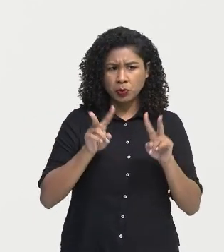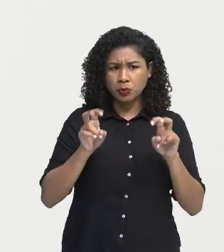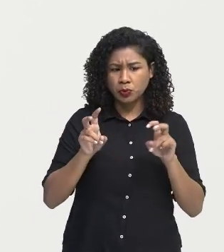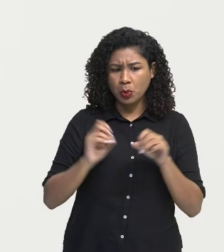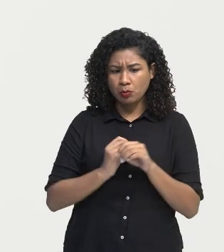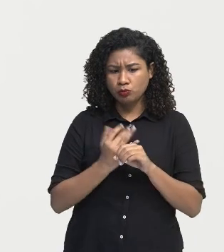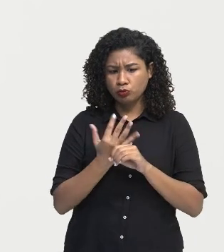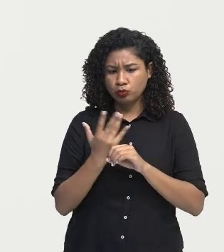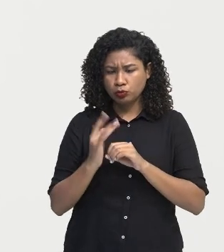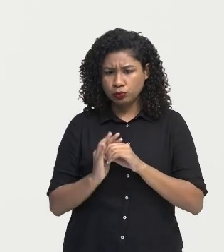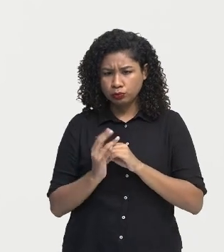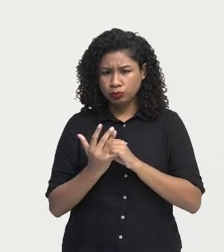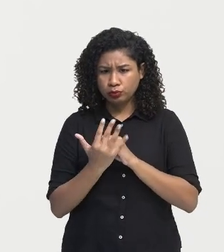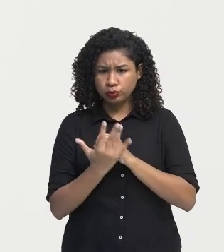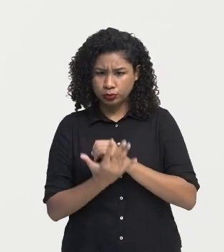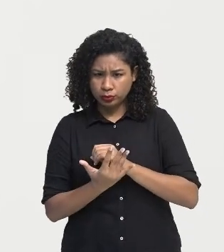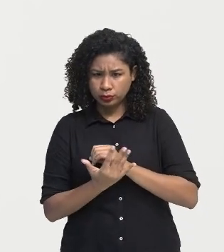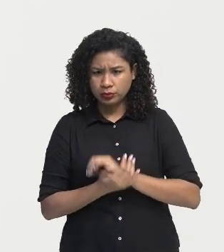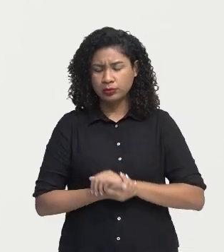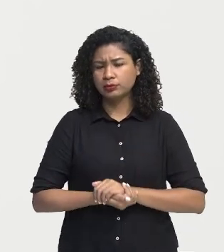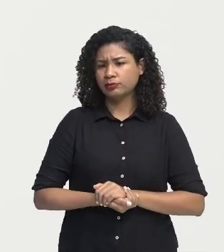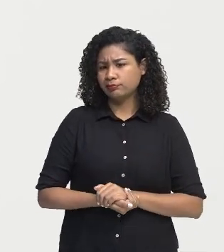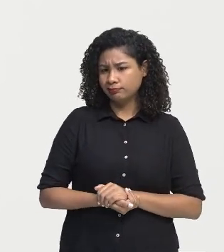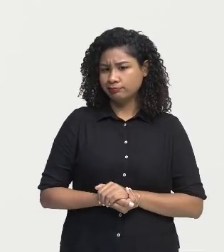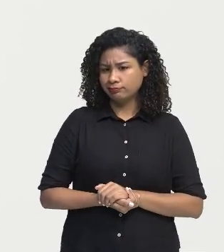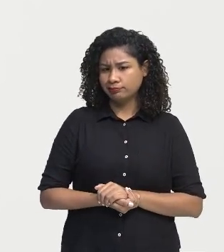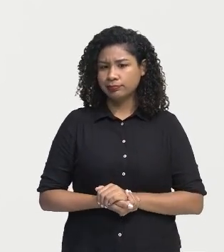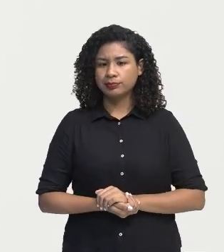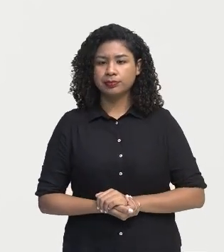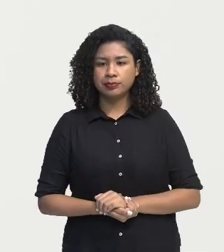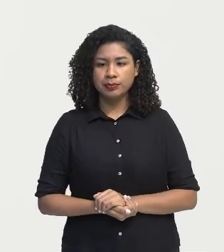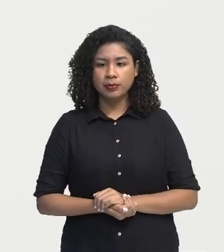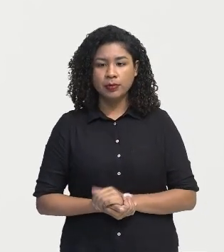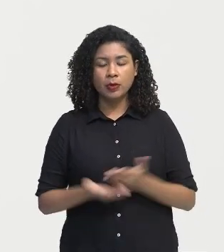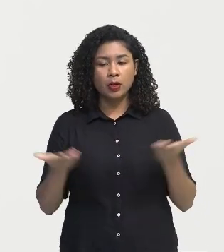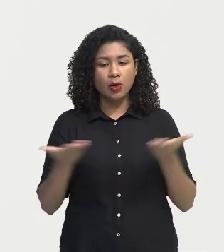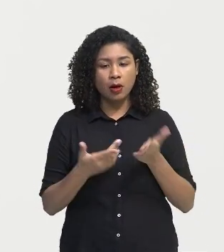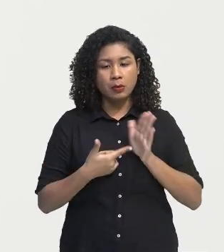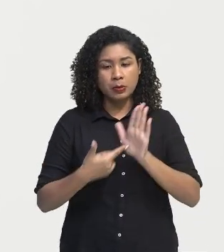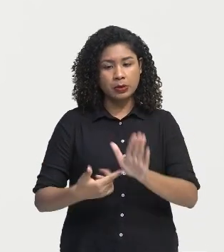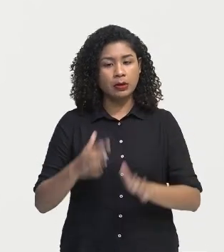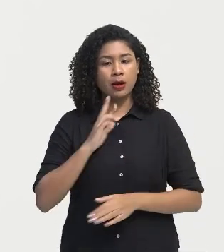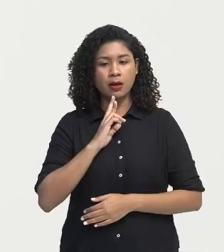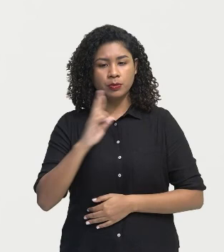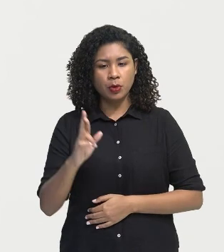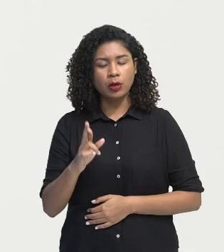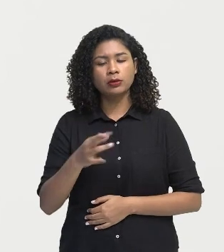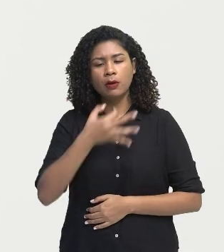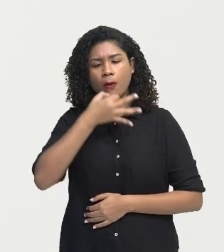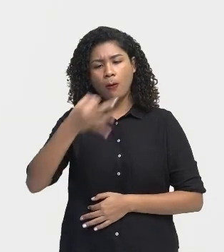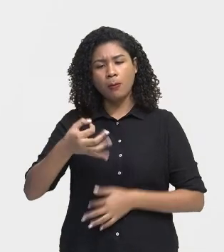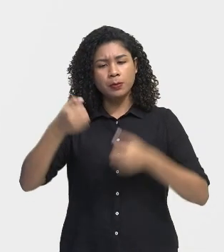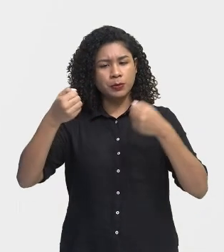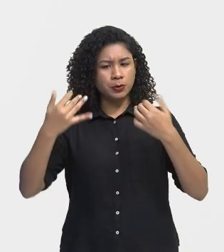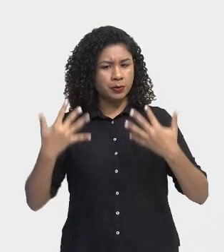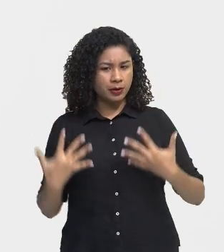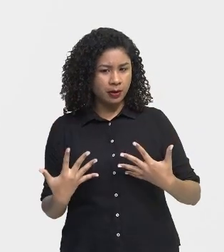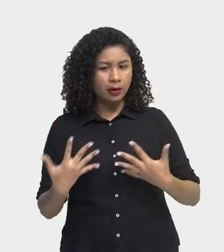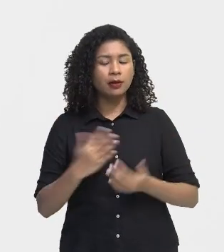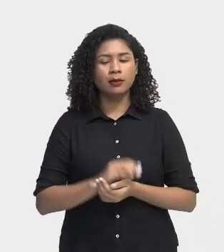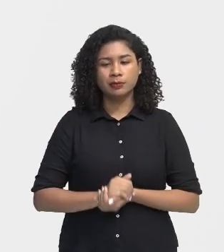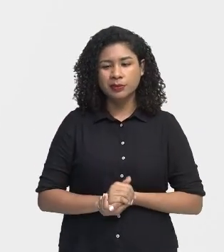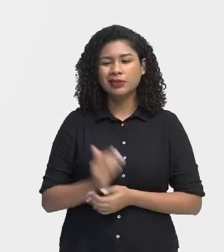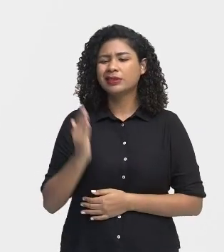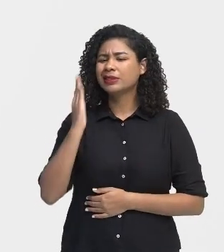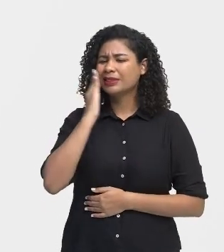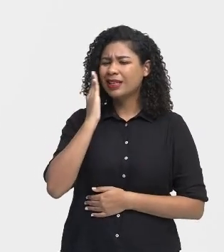centríolos nessas algas? Né? Então, a gente vai observar aí a nossa resposta e vai comentar um pouquinho mais sobre ela, né? Porque a gente